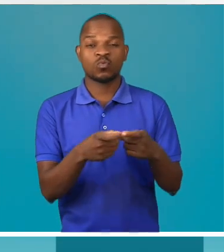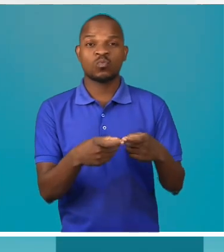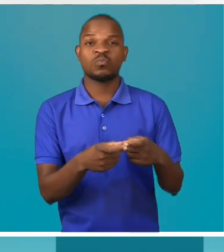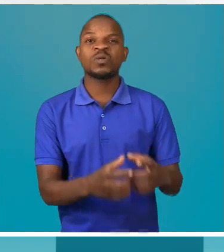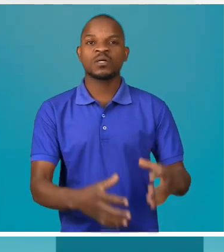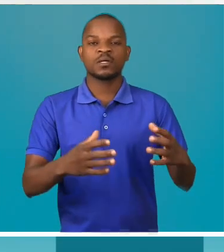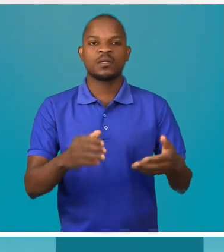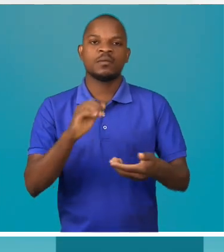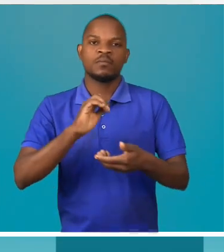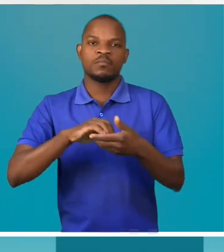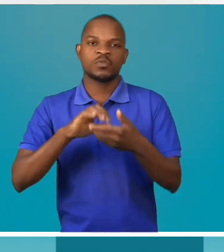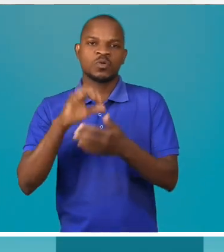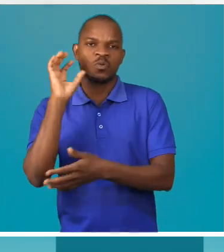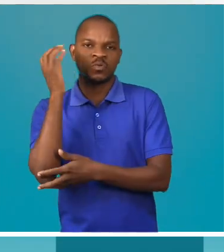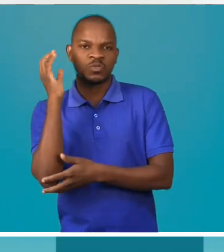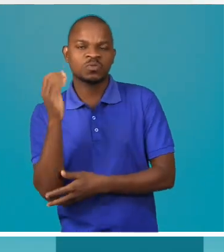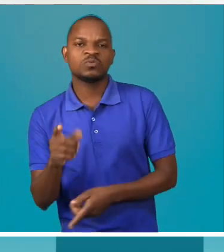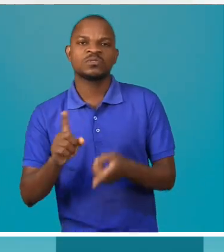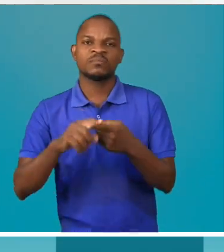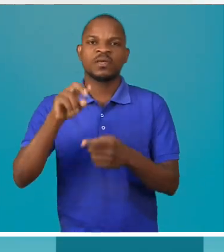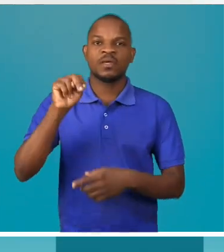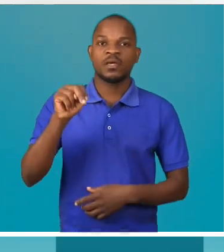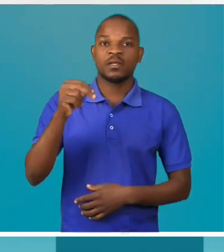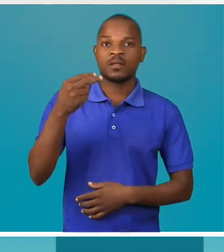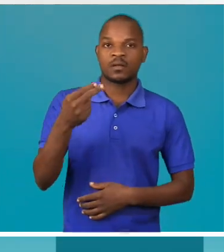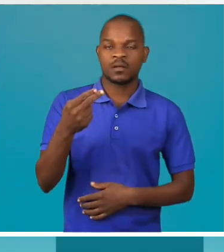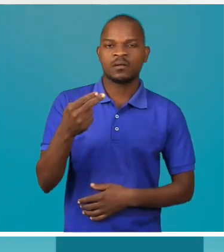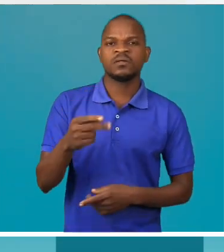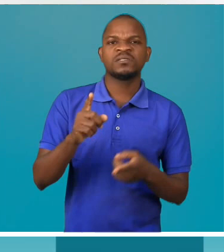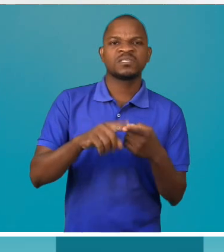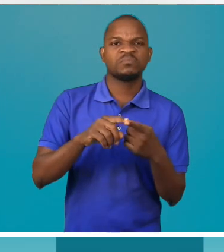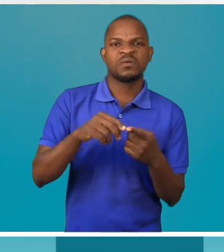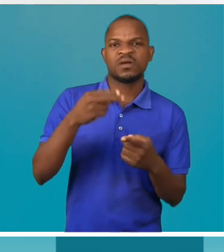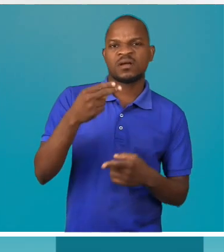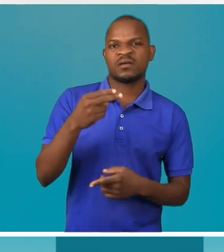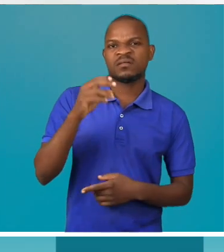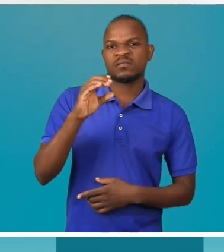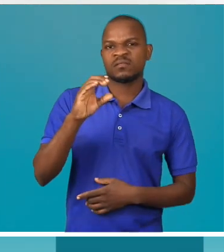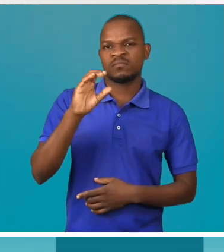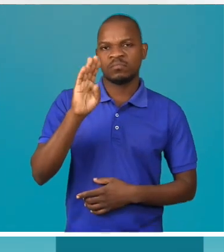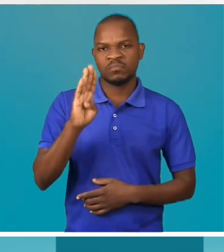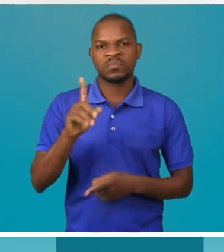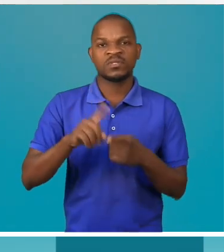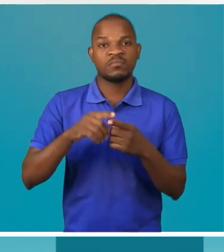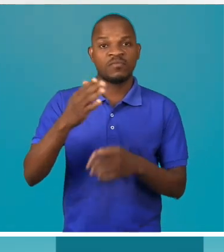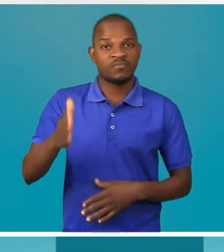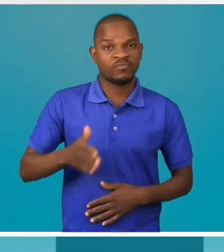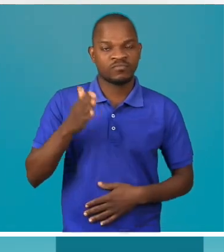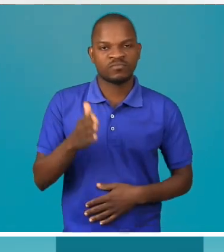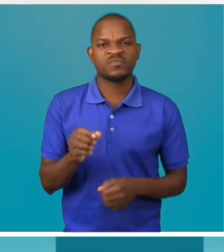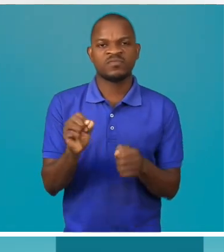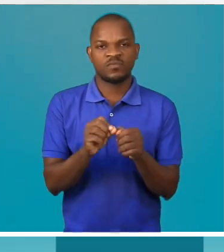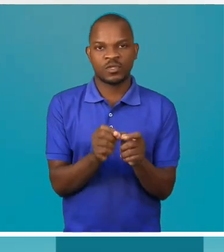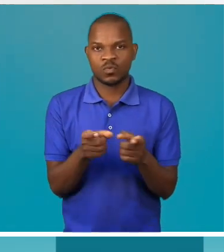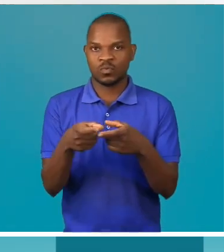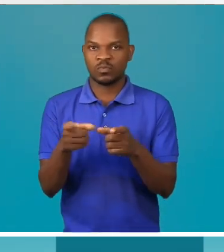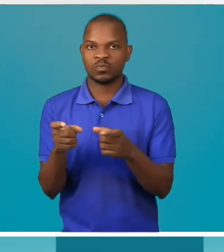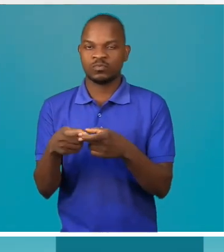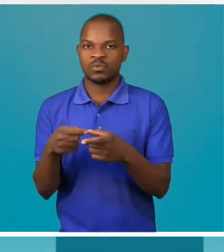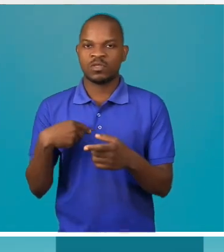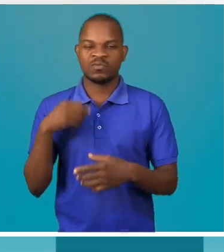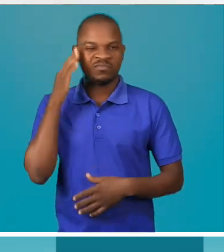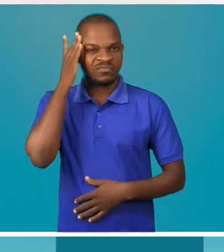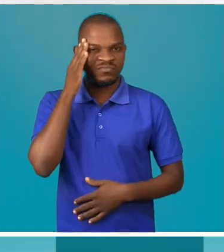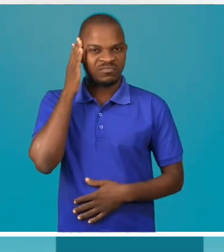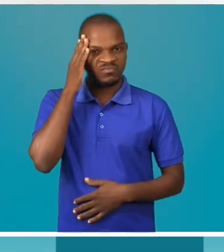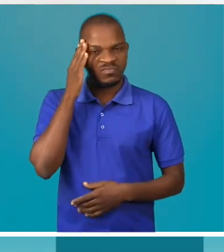HCB, o Ferroviário e tudo que fizessem academias, eu acredito que num breve, médio prazo